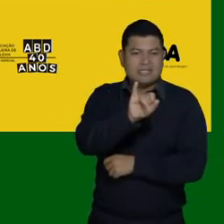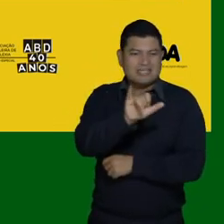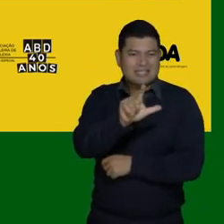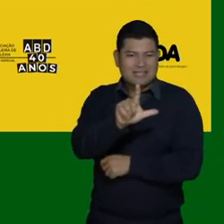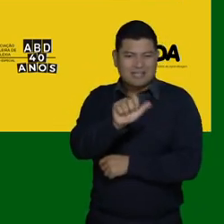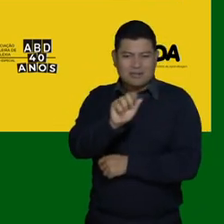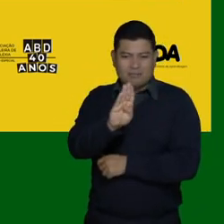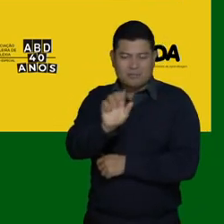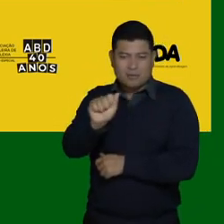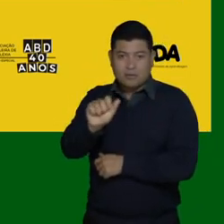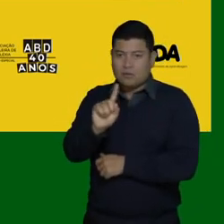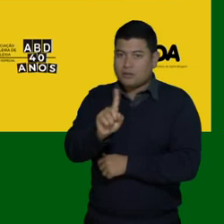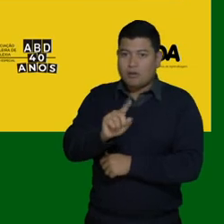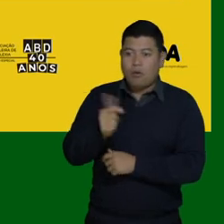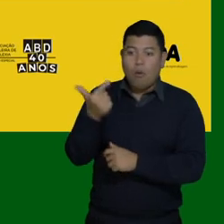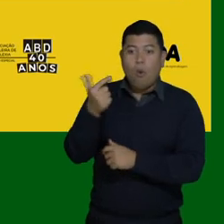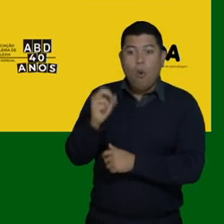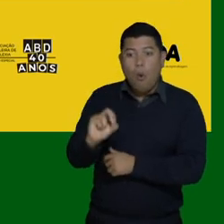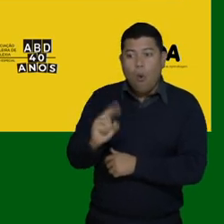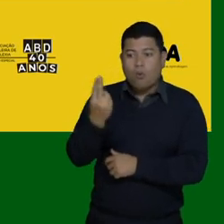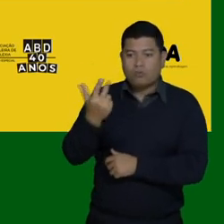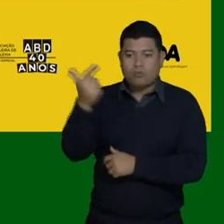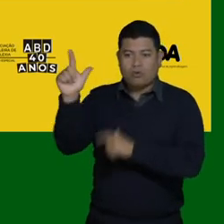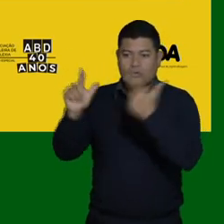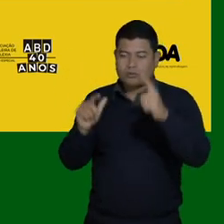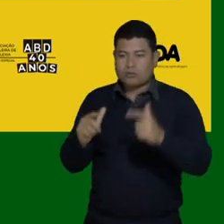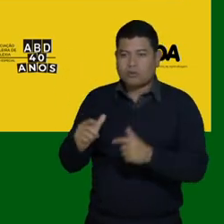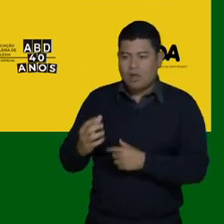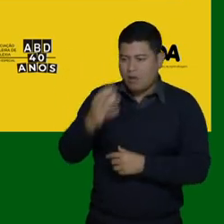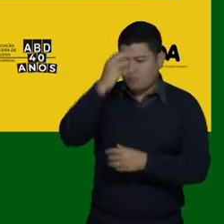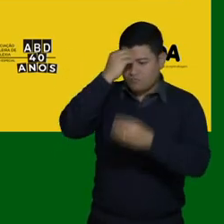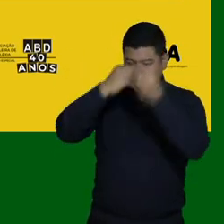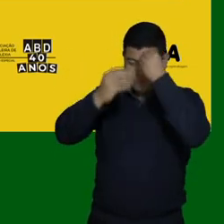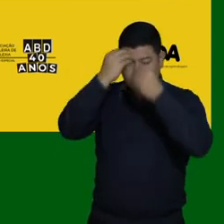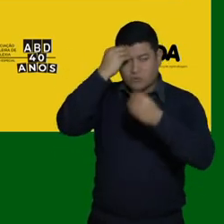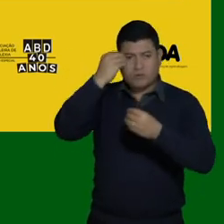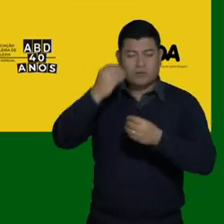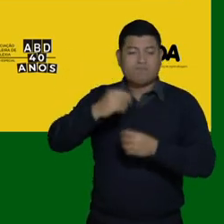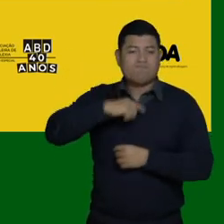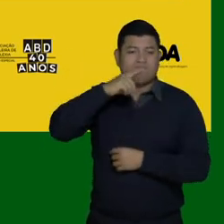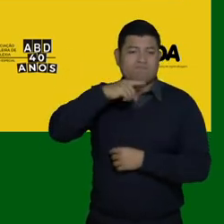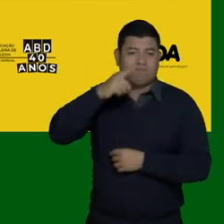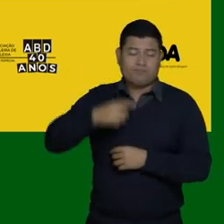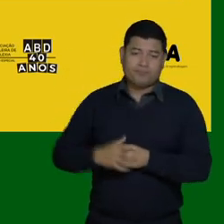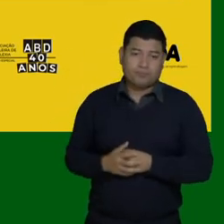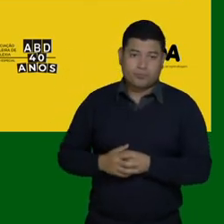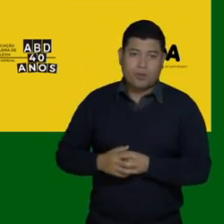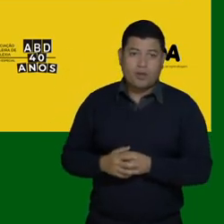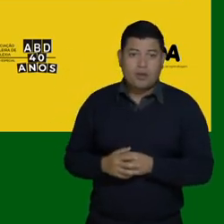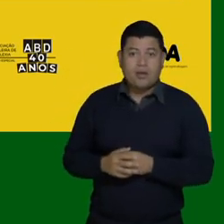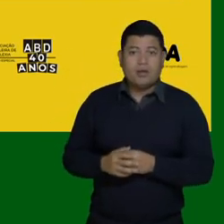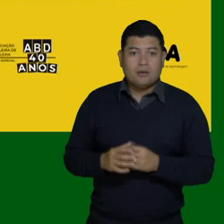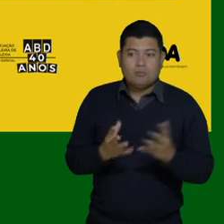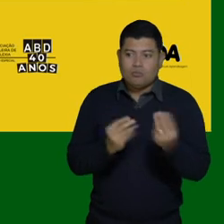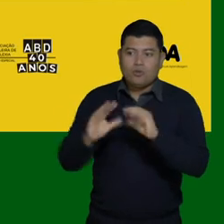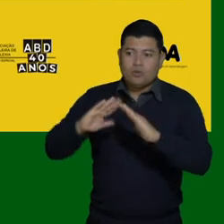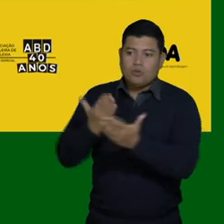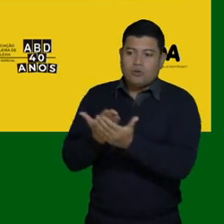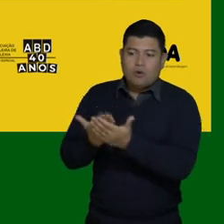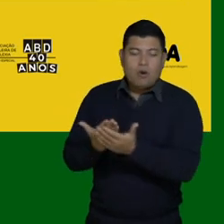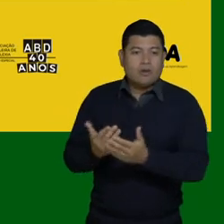conseguem lembrar né em São Paulo tem muitas escolas ainda que usam esses métodos mais globais